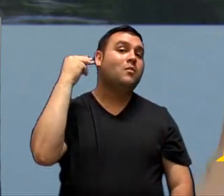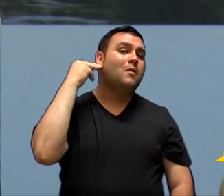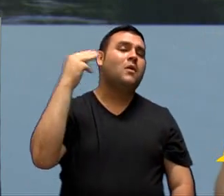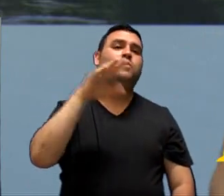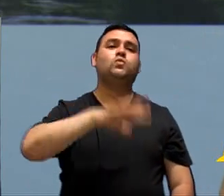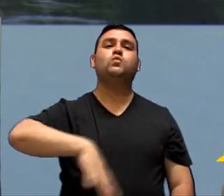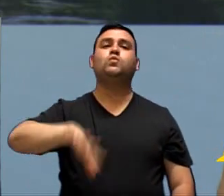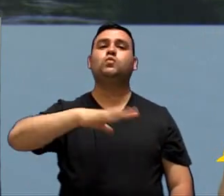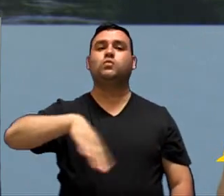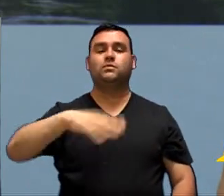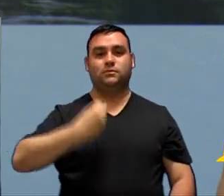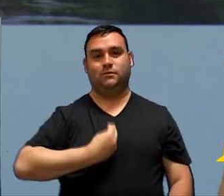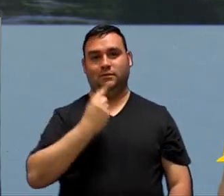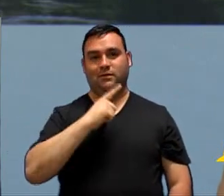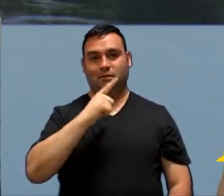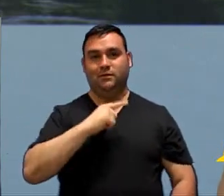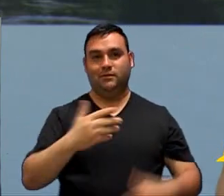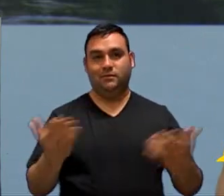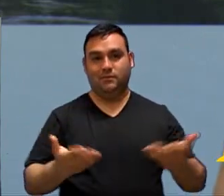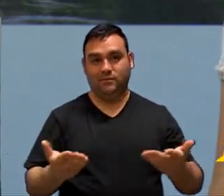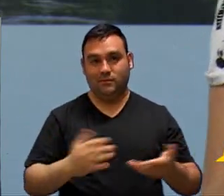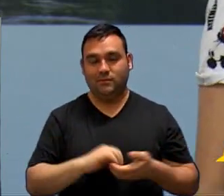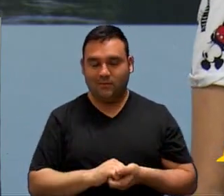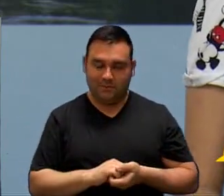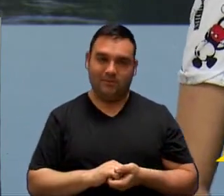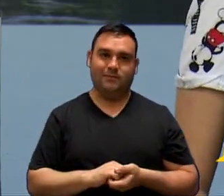todo mundo que está aqui.